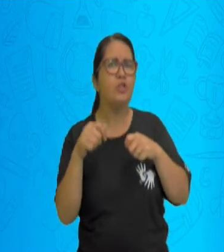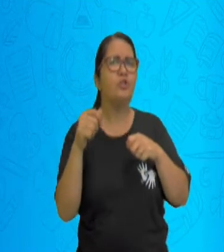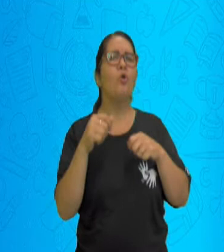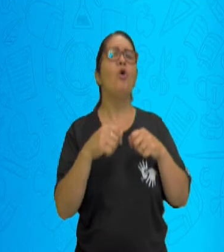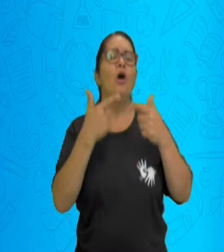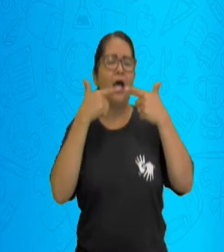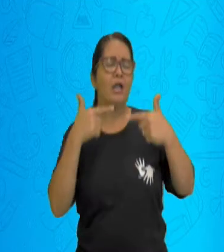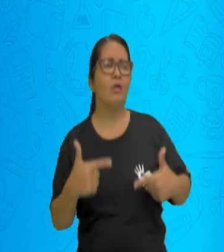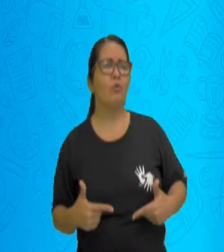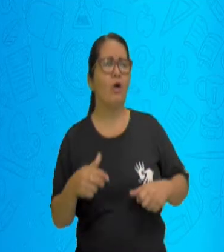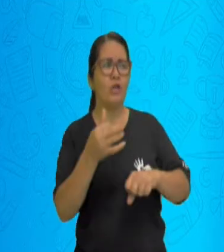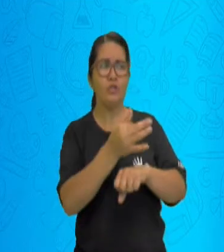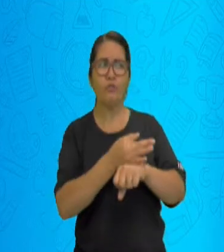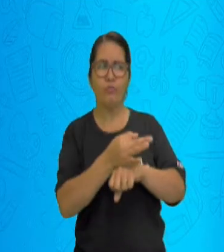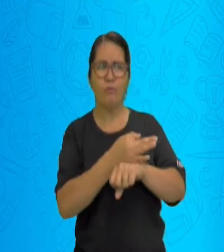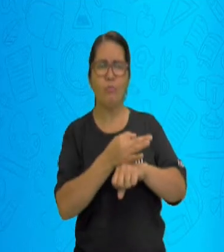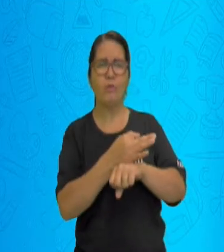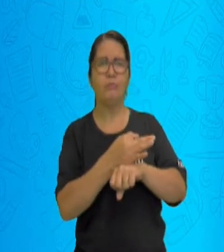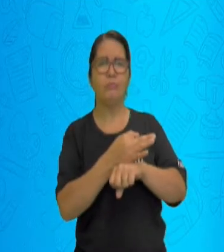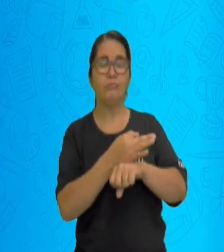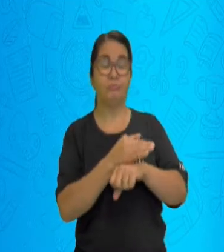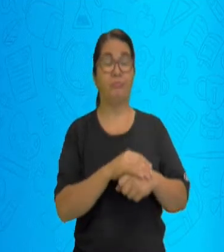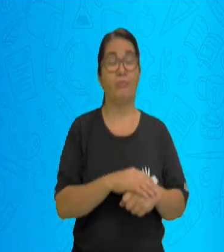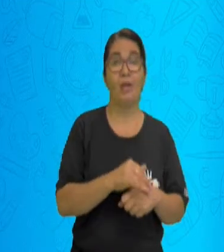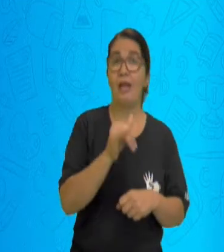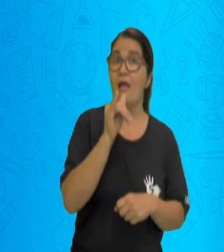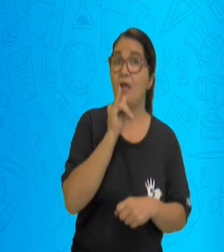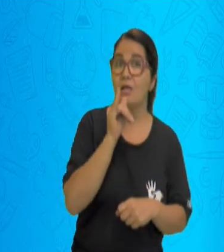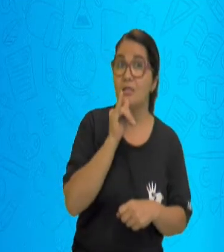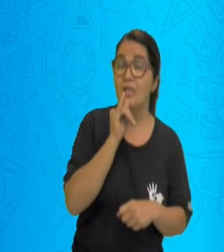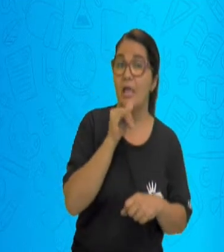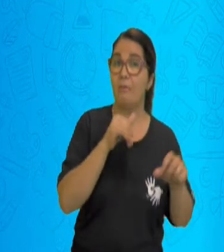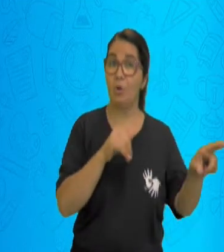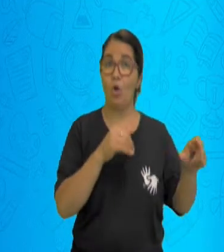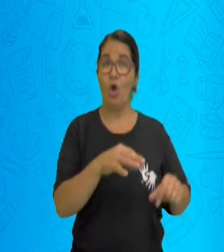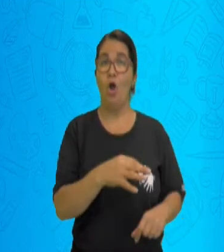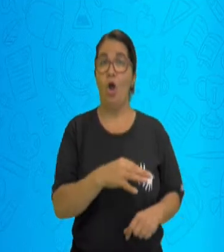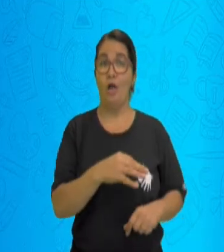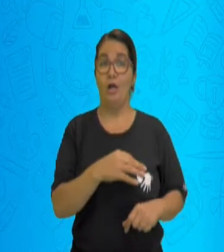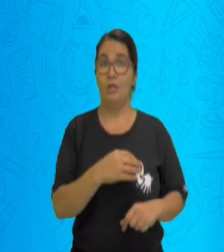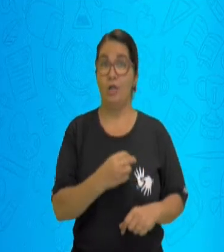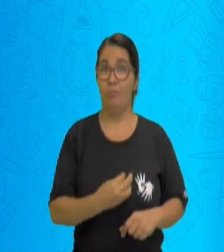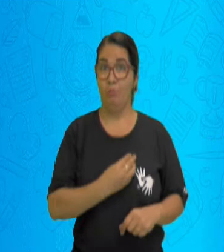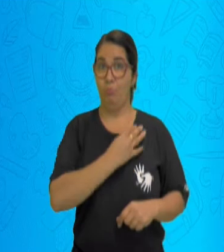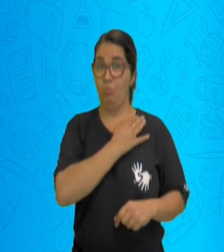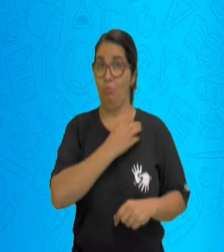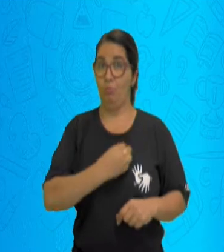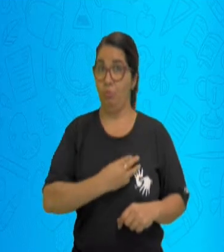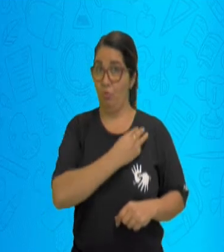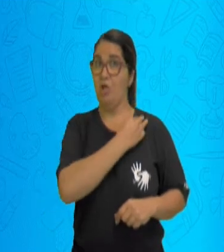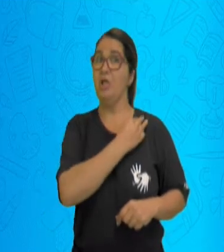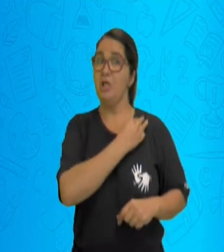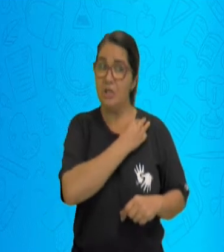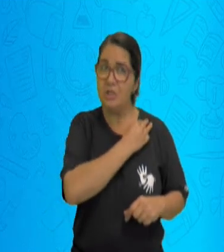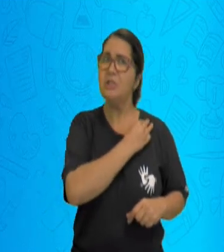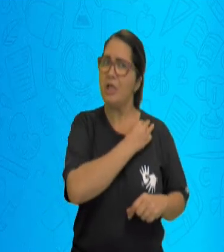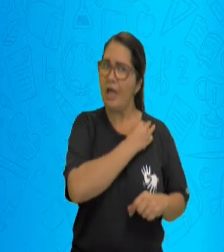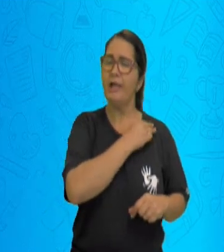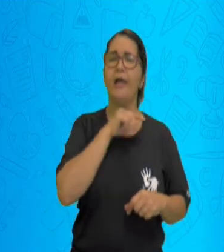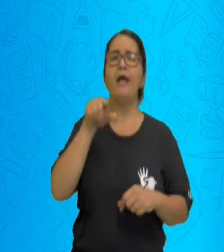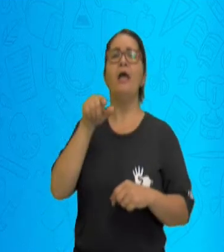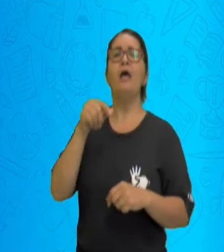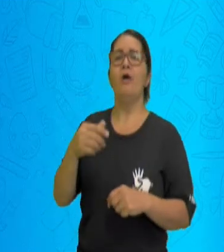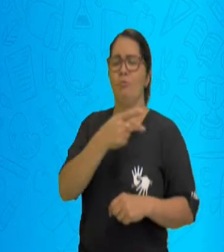os superiores. Isso a gente pode chamar com os oficiais, os políticos, autoridades